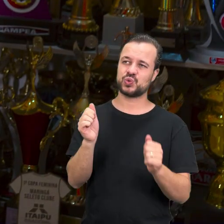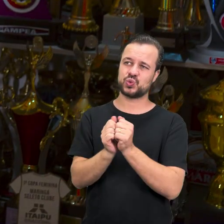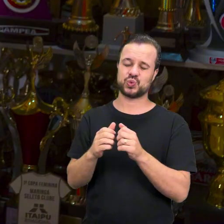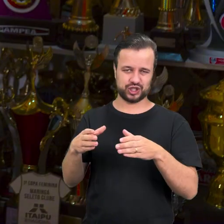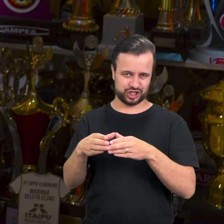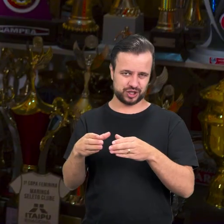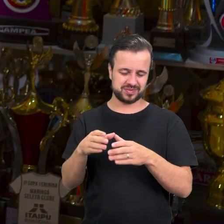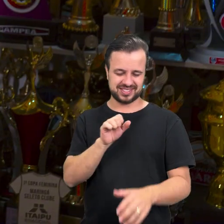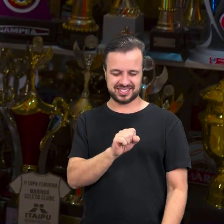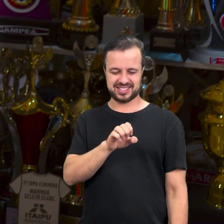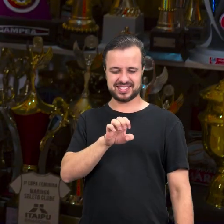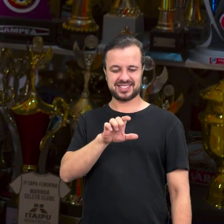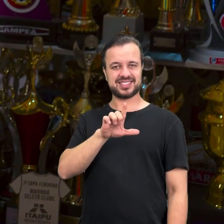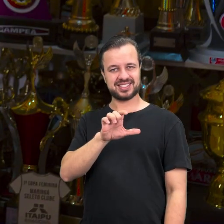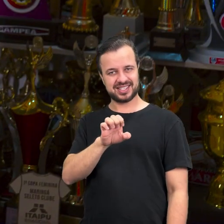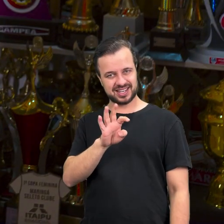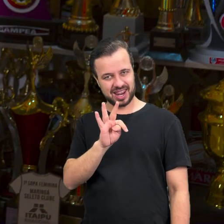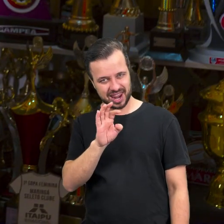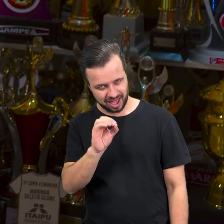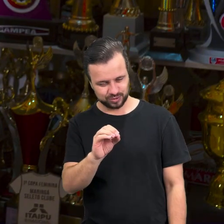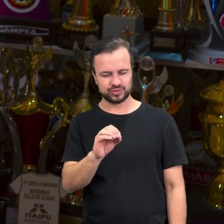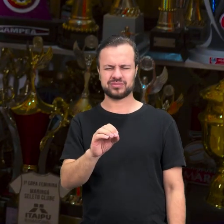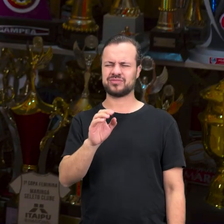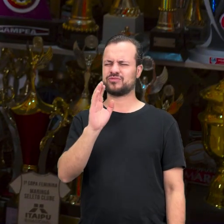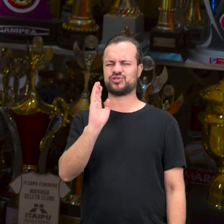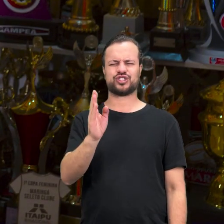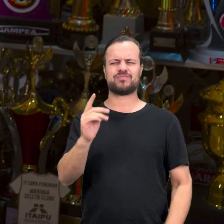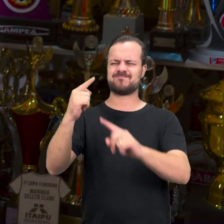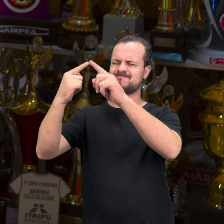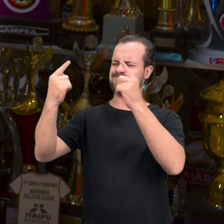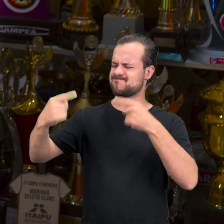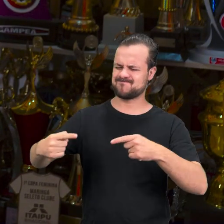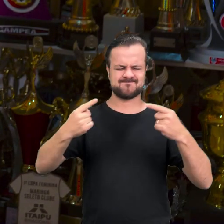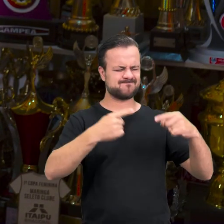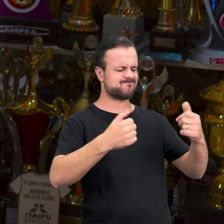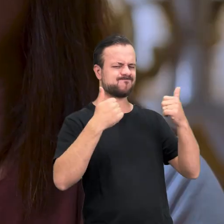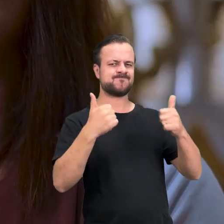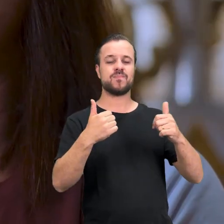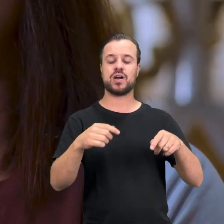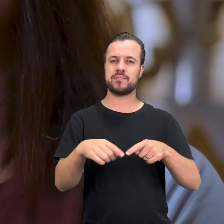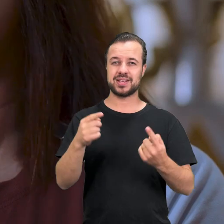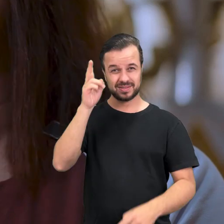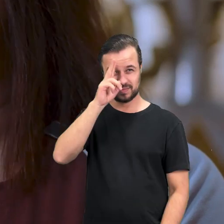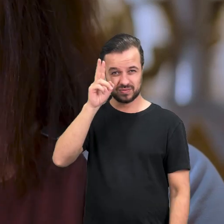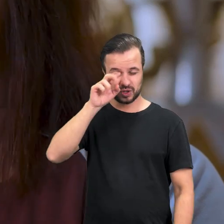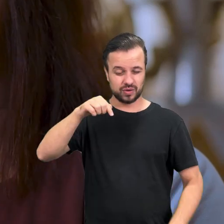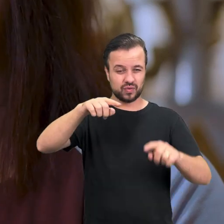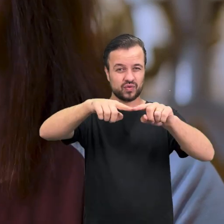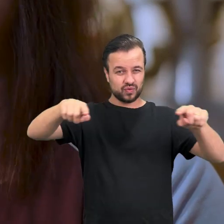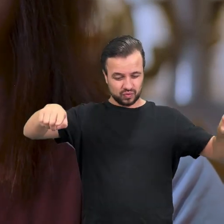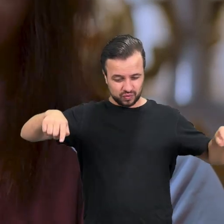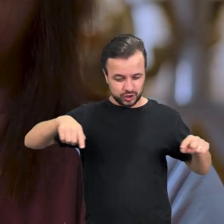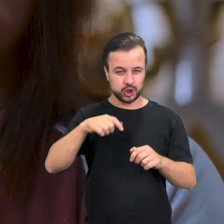Seleto. Tive a oportunidade de jogar grandes jogos. Mas a história do futebol de campo, do Seleto,